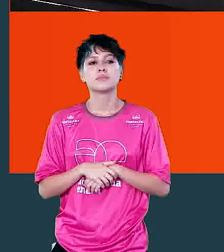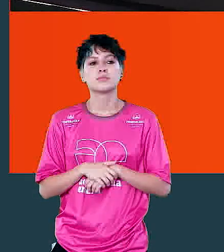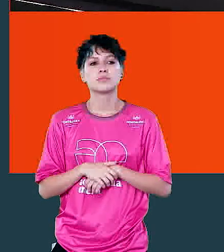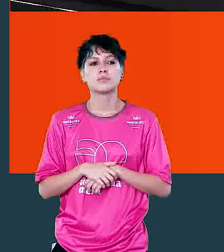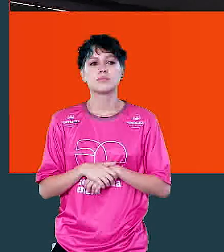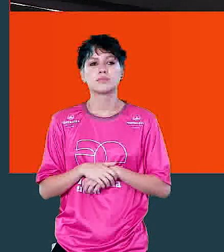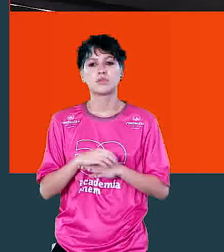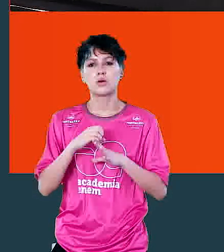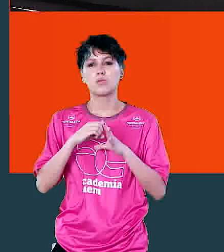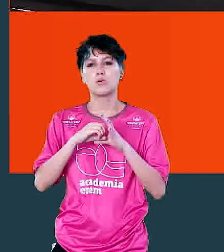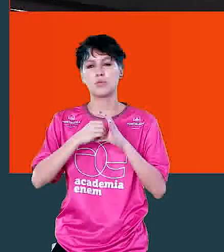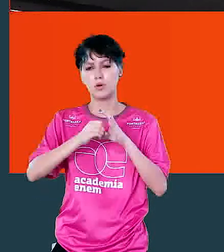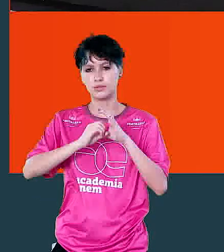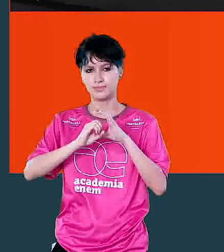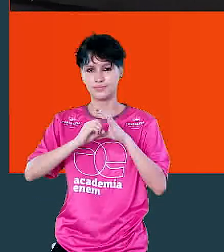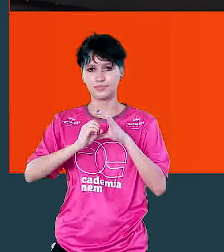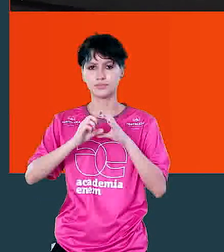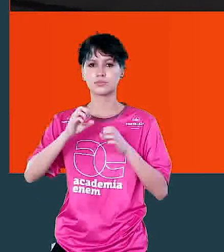Moléculas orgânicas